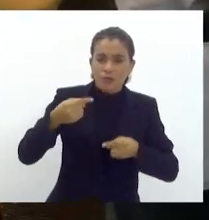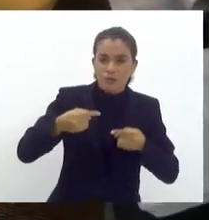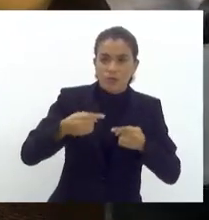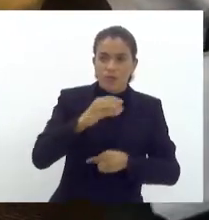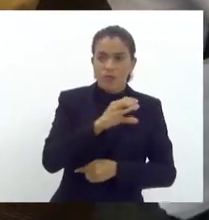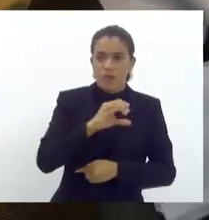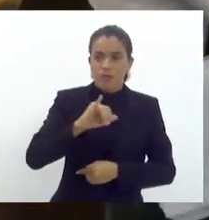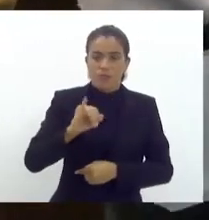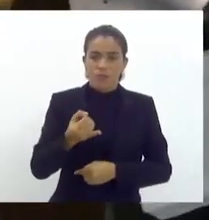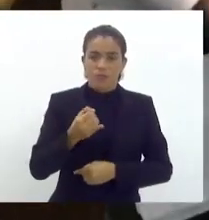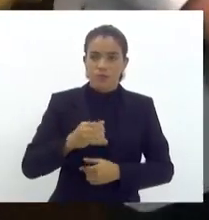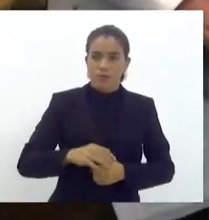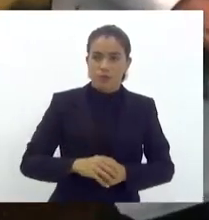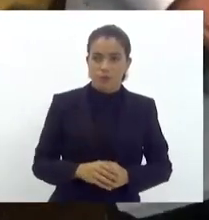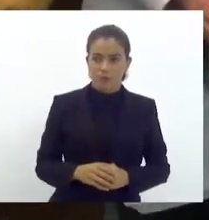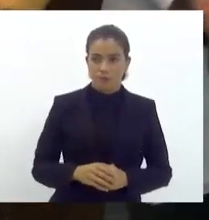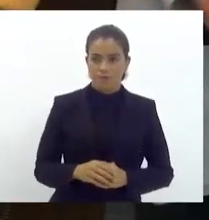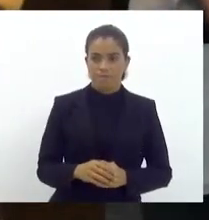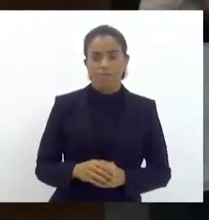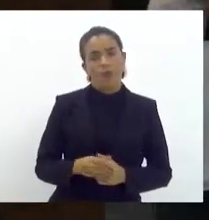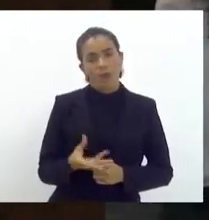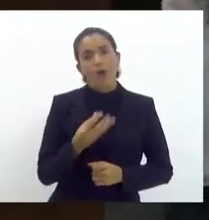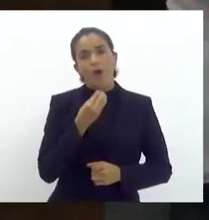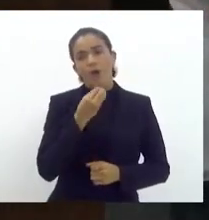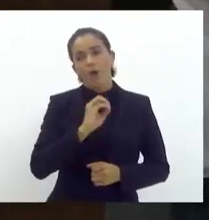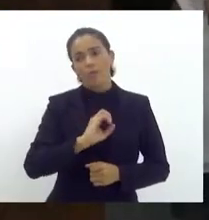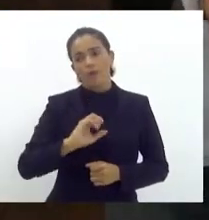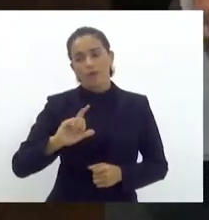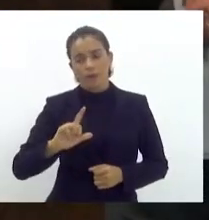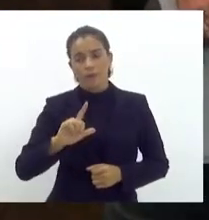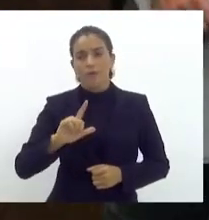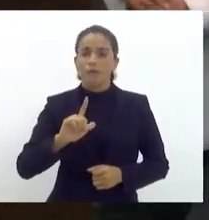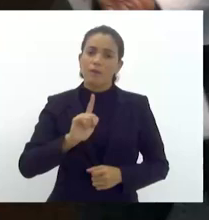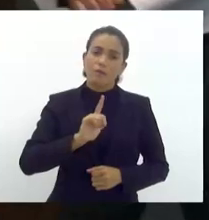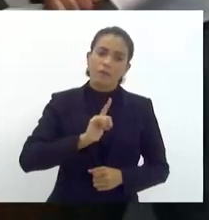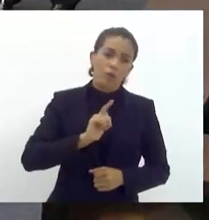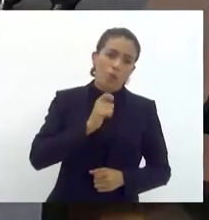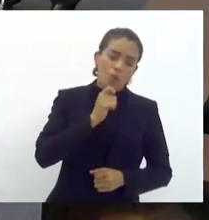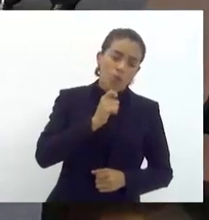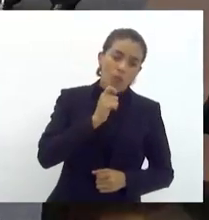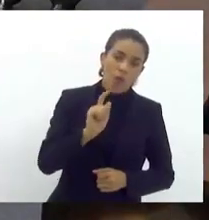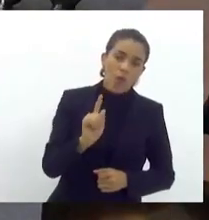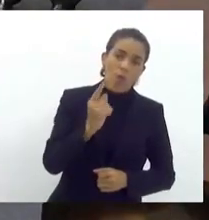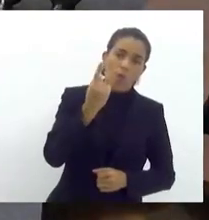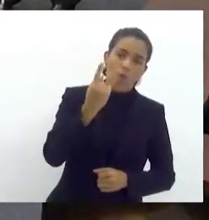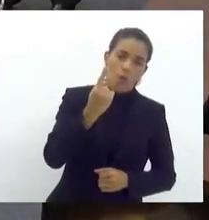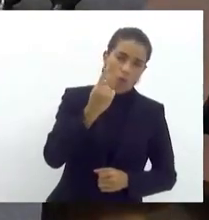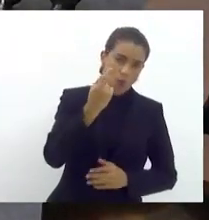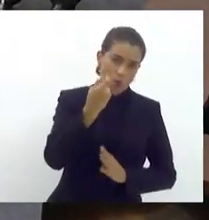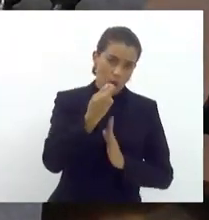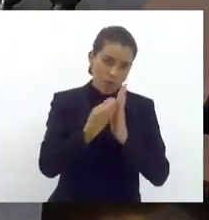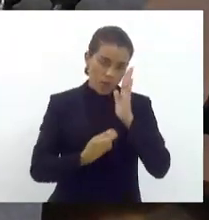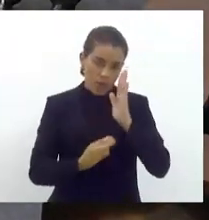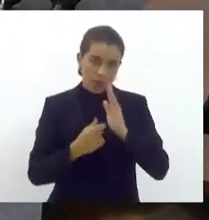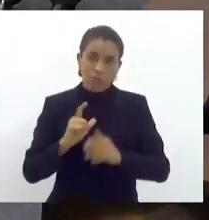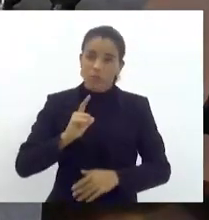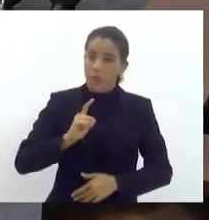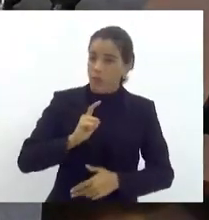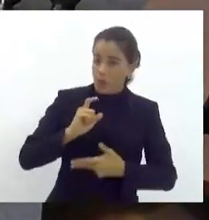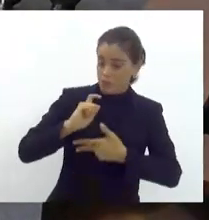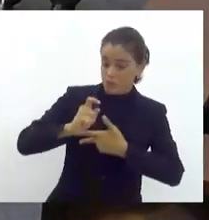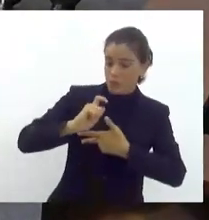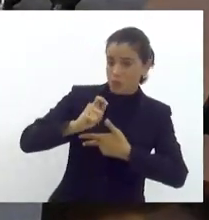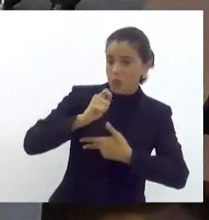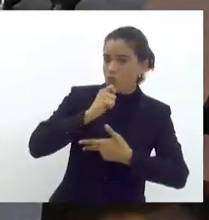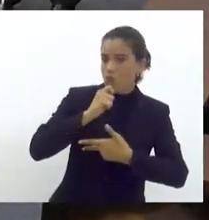nascerj é claro que esse projeto não tem um autor o autor é o poder executivo não é